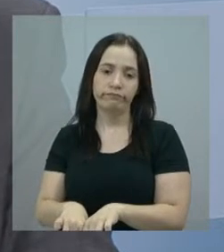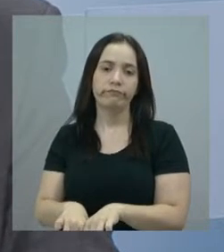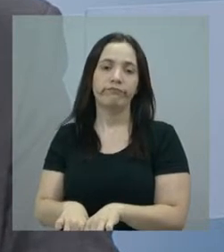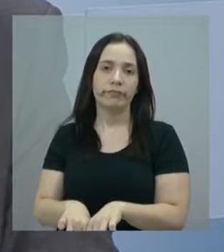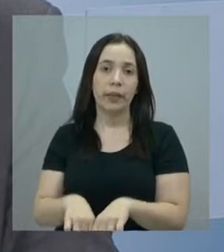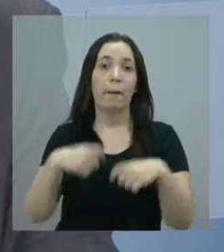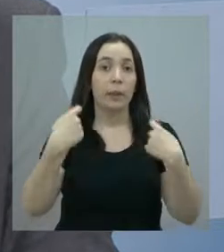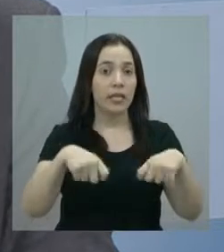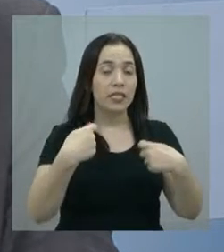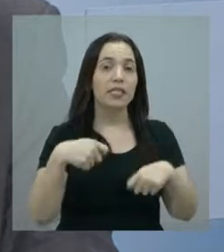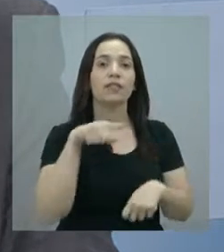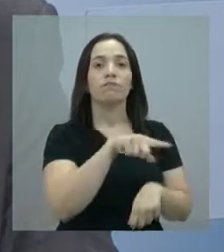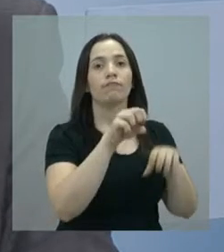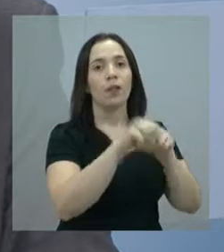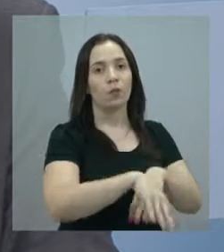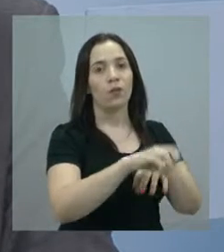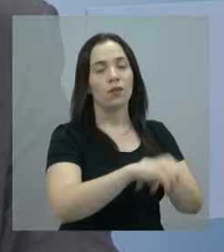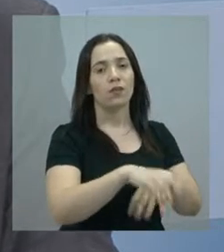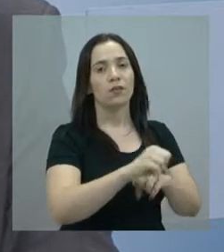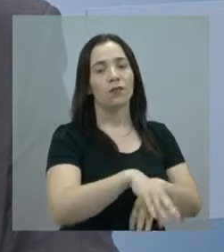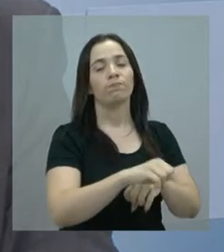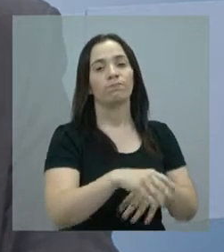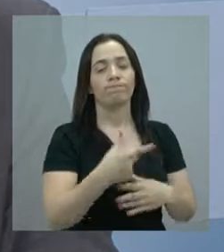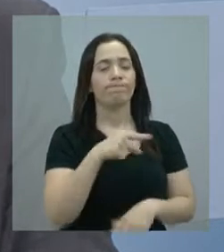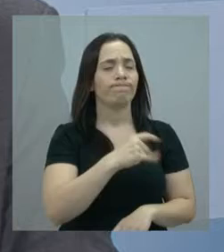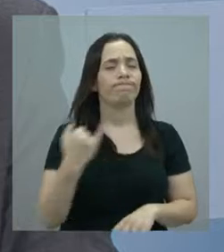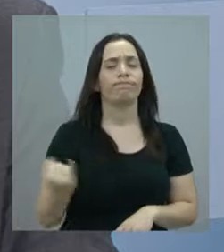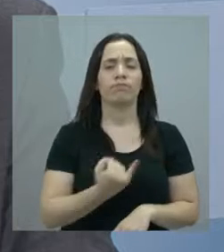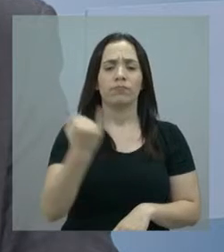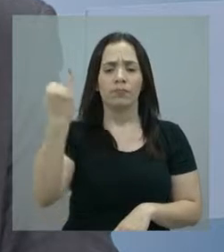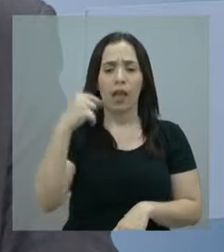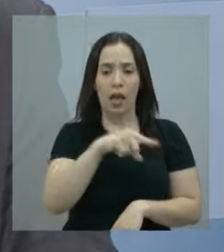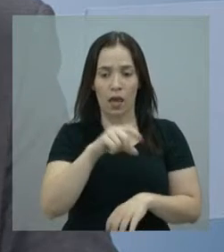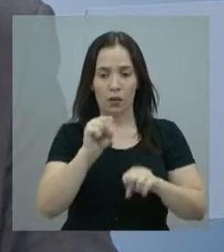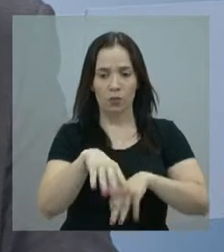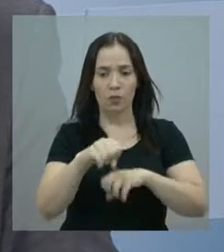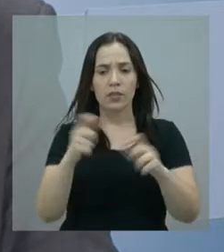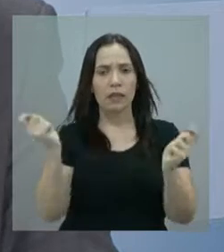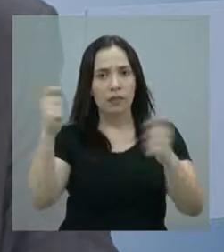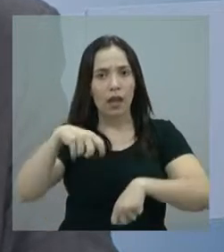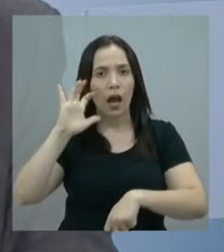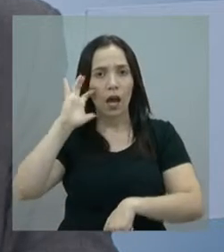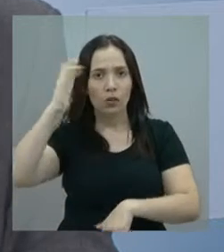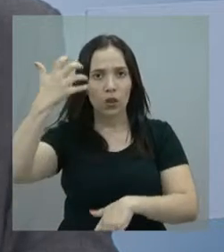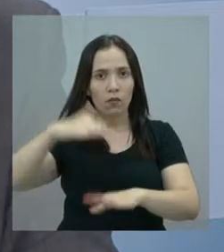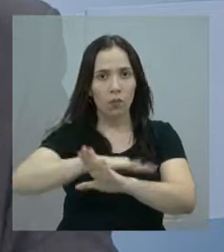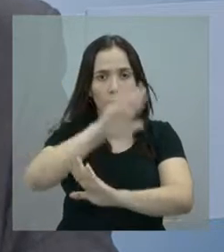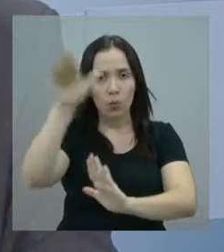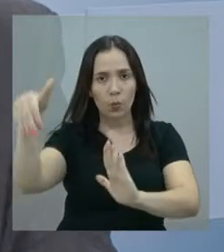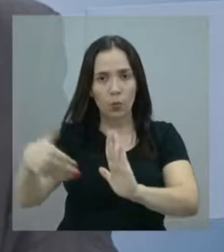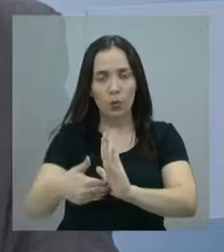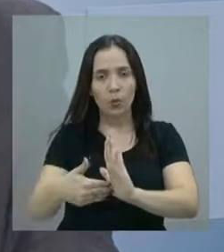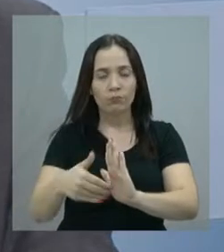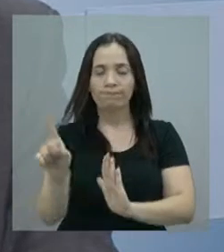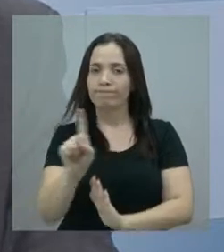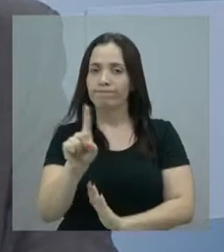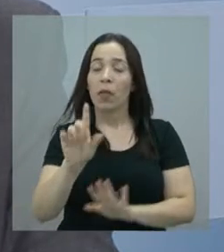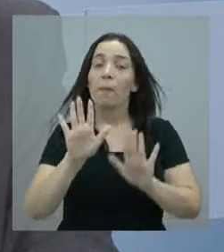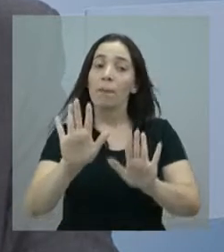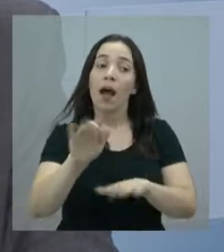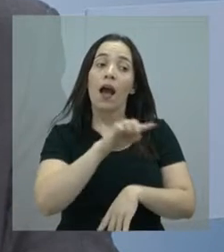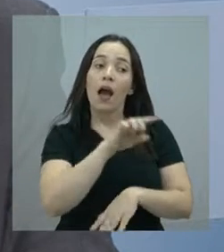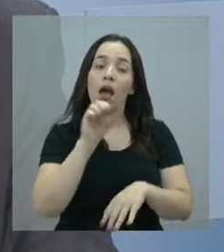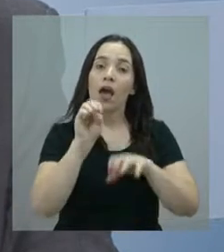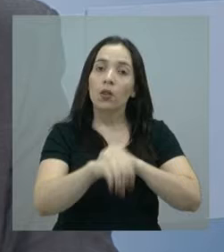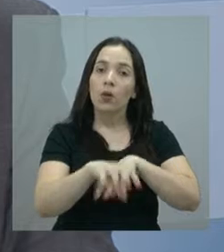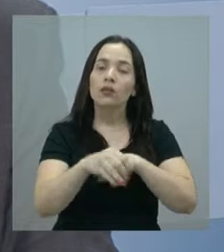agravam, sem ela os problemas são muito mais graves. A educação ela não consegue resolver tudo, mas ela é a base para a gente